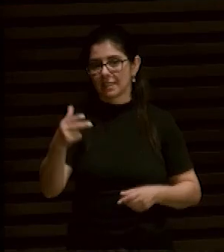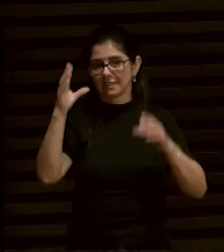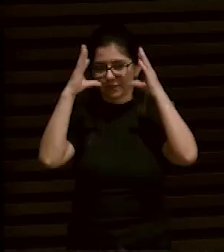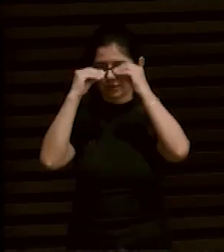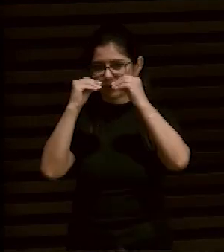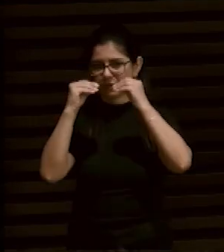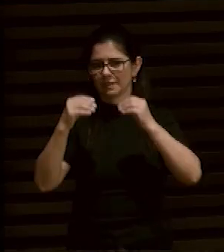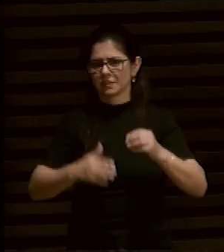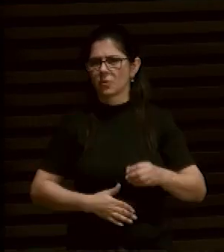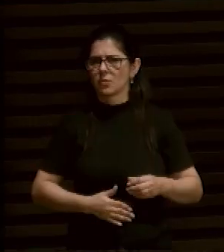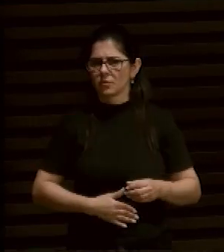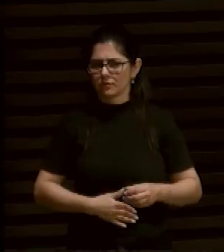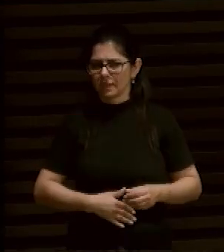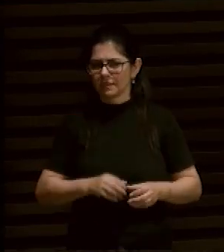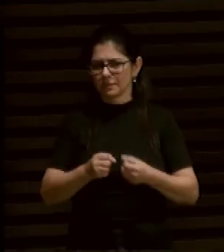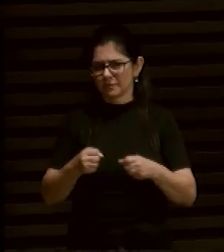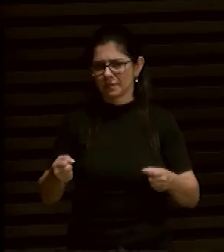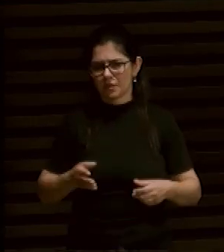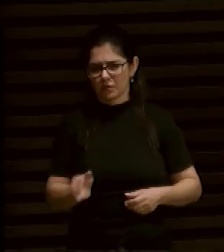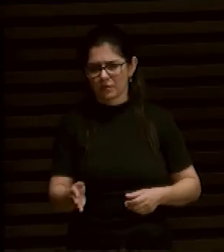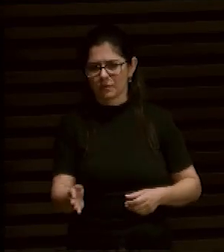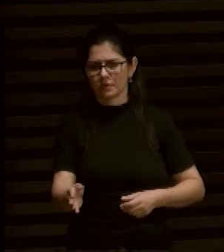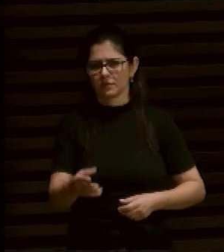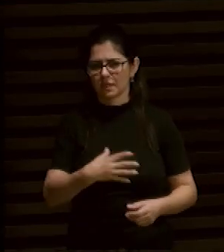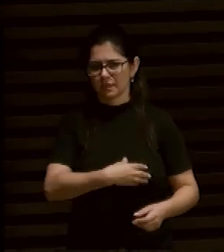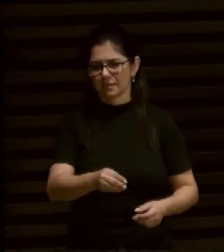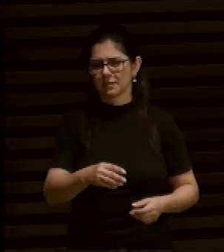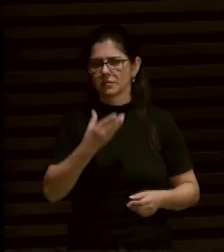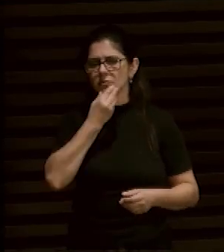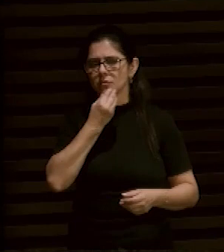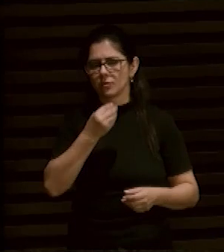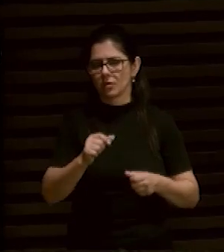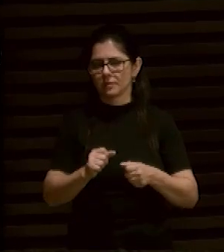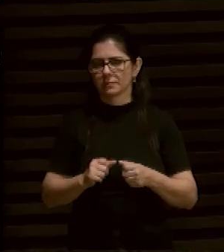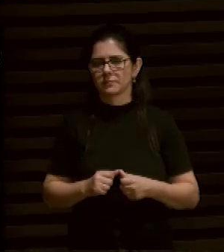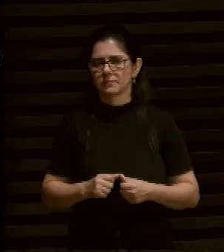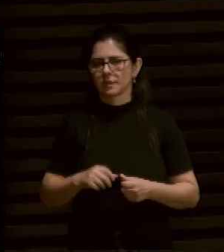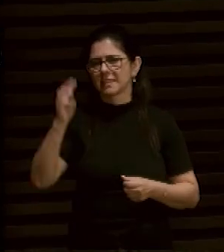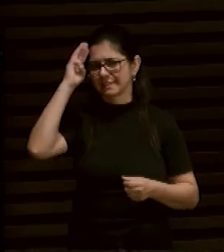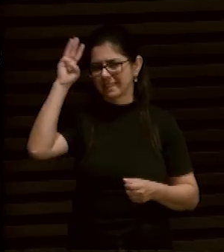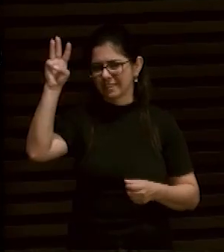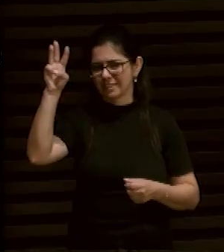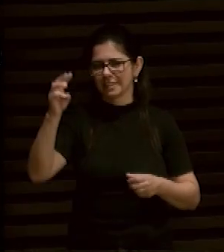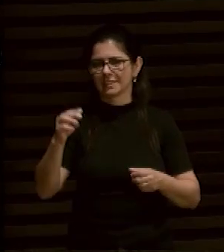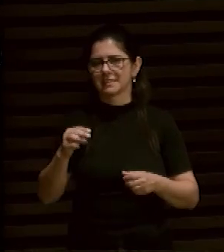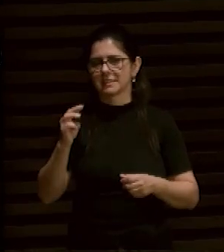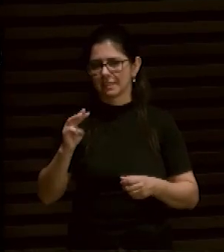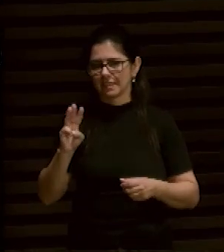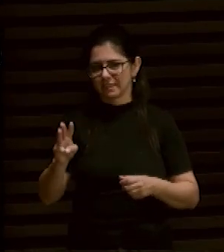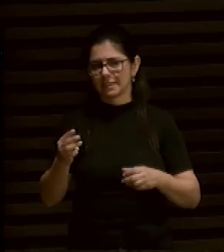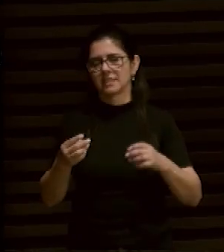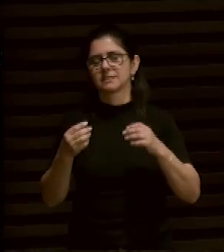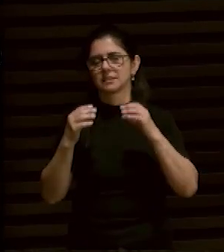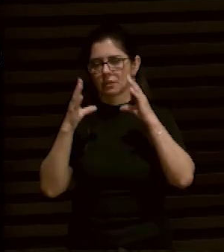peixe, assim o Filho do Homem estará 3 dias e 3 noites no coração da terra. Ninivitas se levantarão no juízo